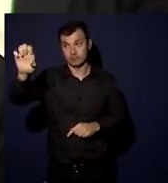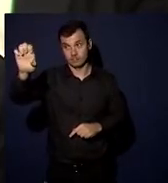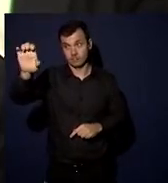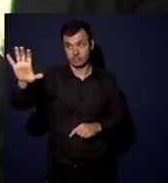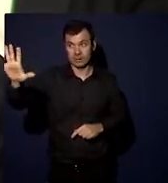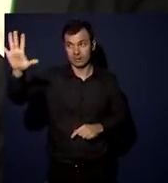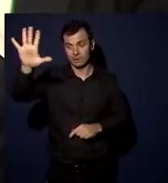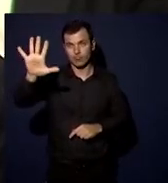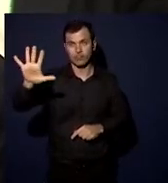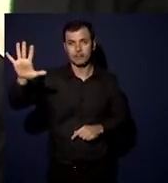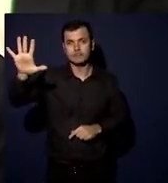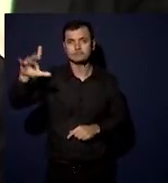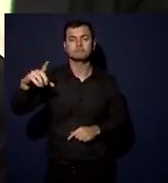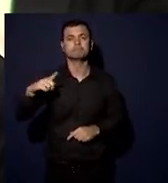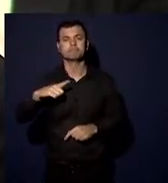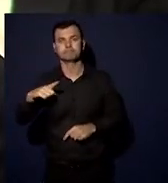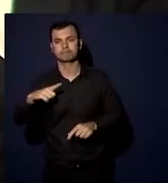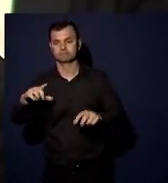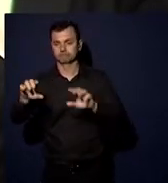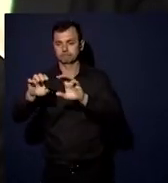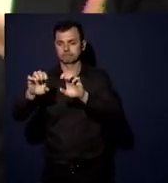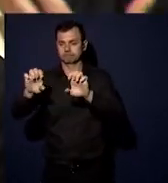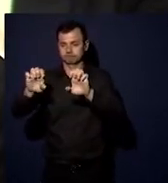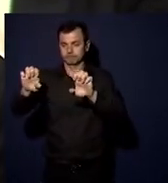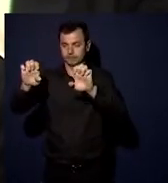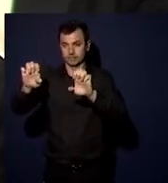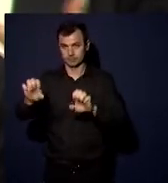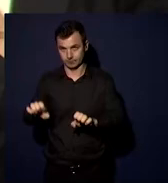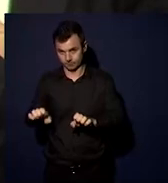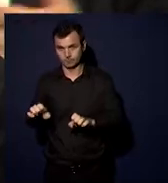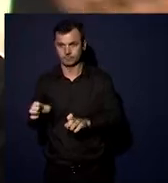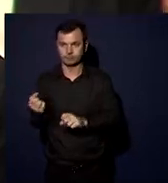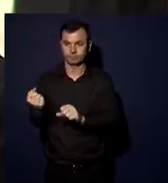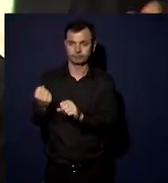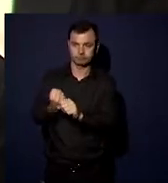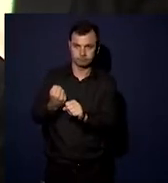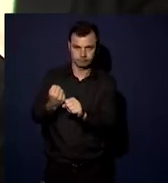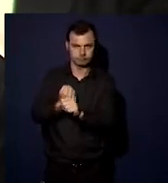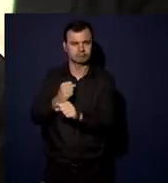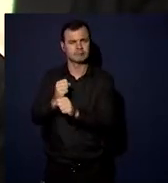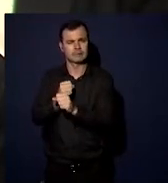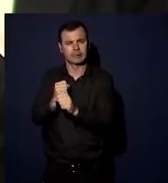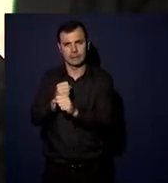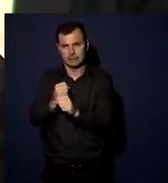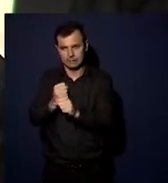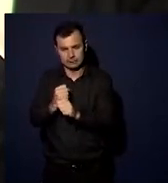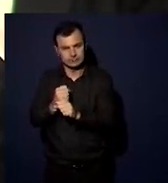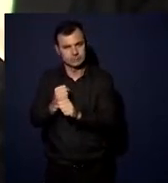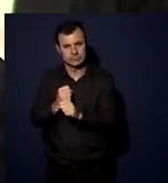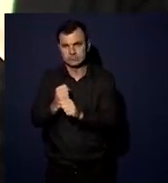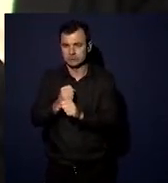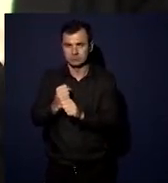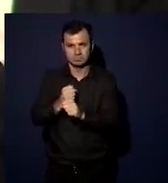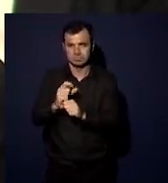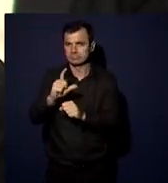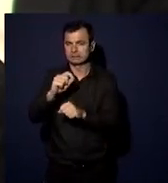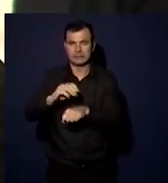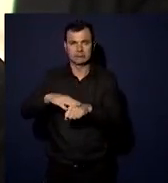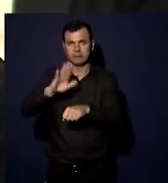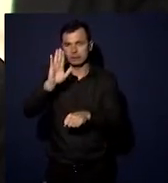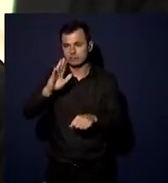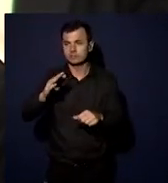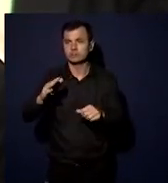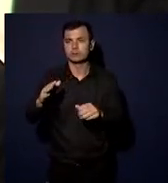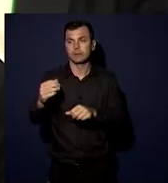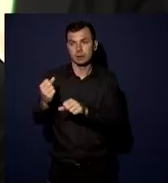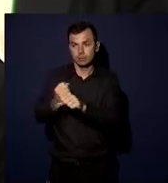se Valeu de uma infraestrutura construída ao longo de muitos anos décadas e que